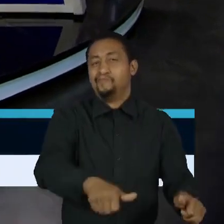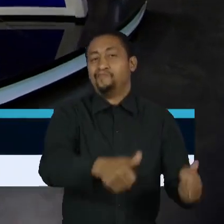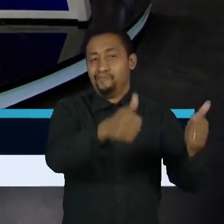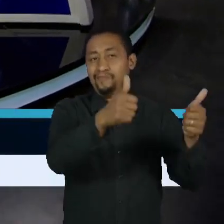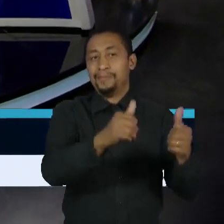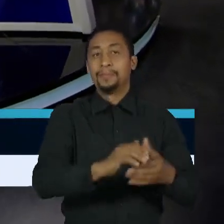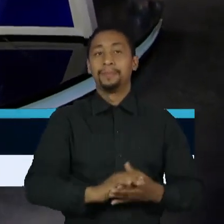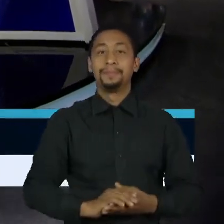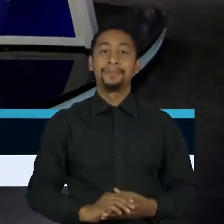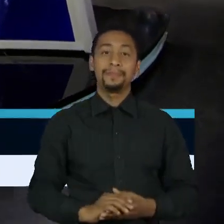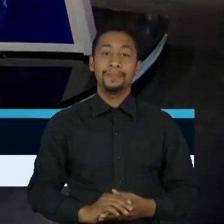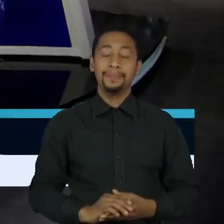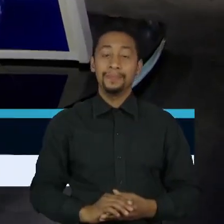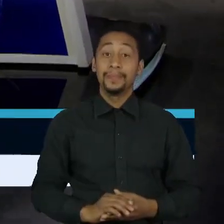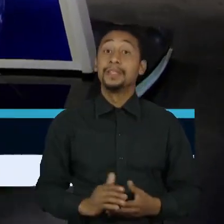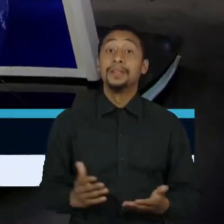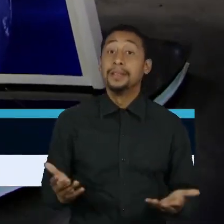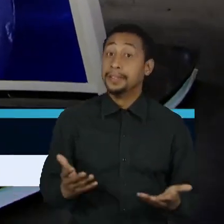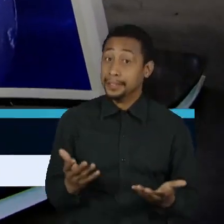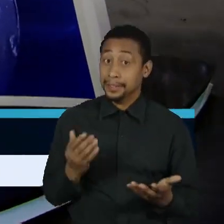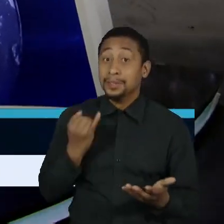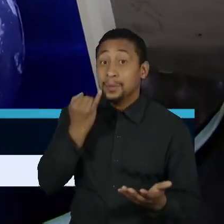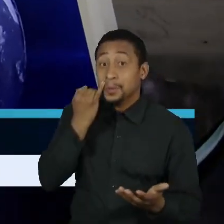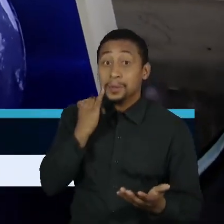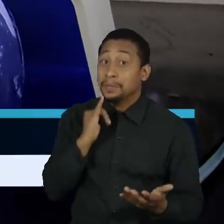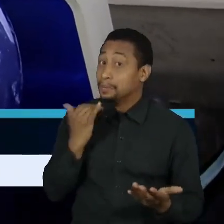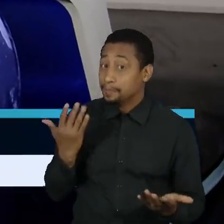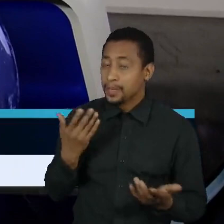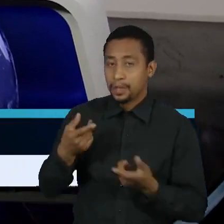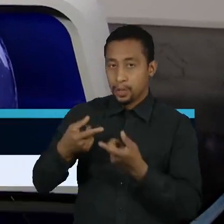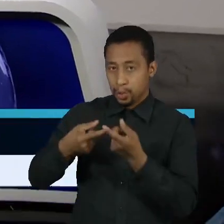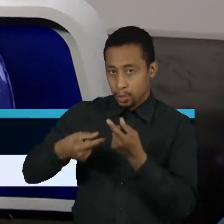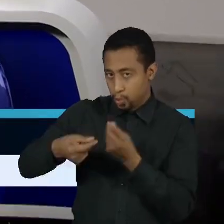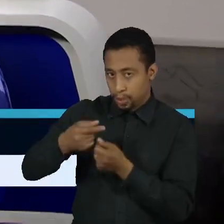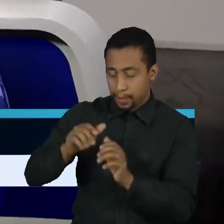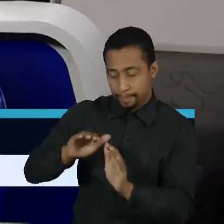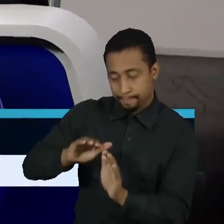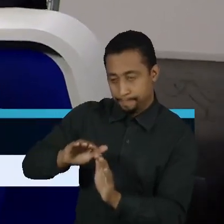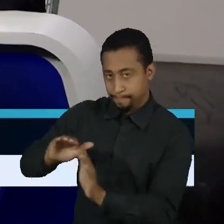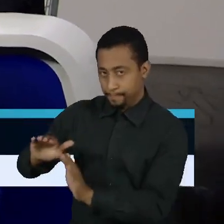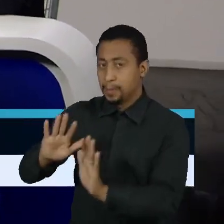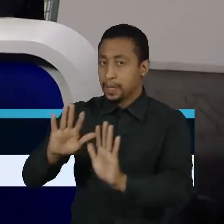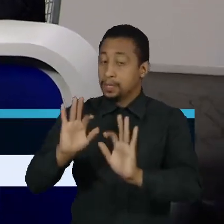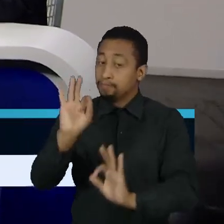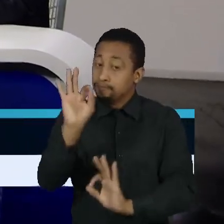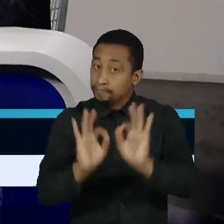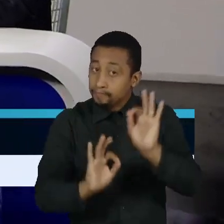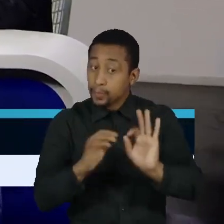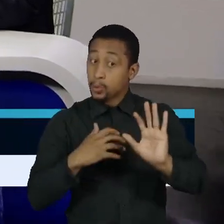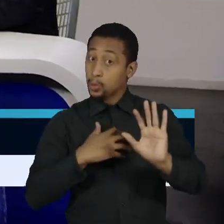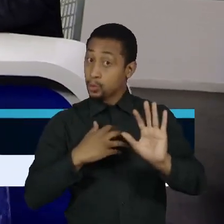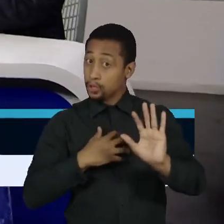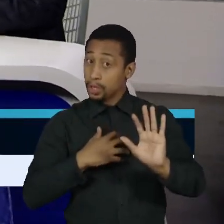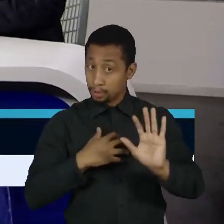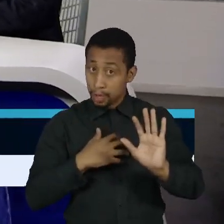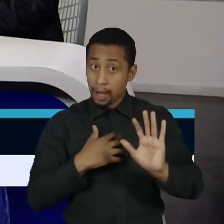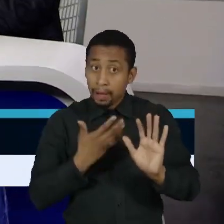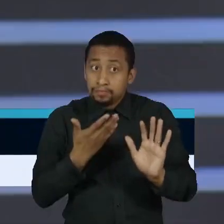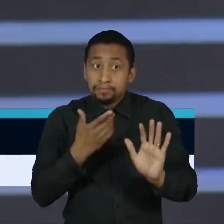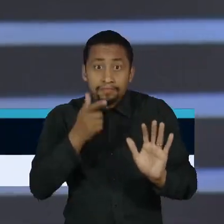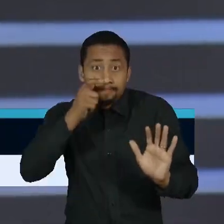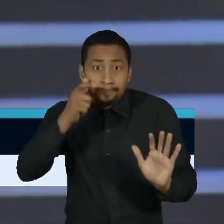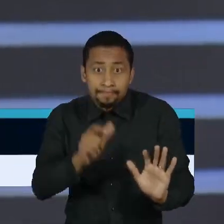João, economia à parte, a modelagem que tem sido feita é atrativa? Melhorou bastante, não